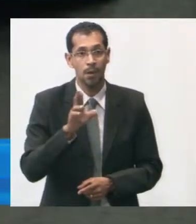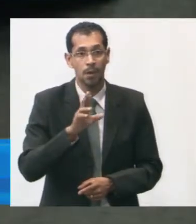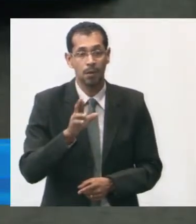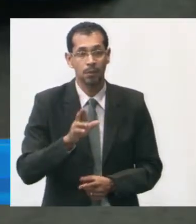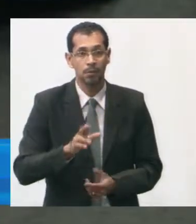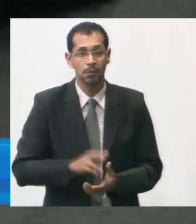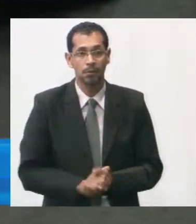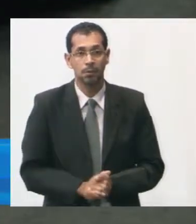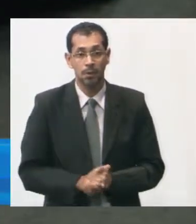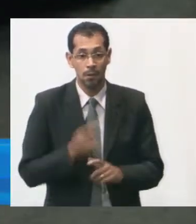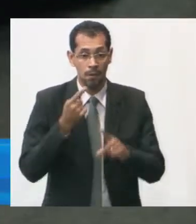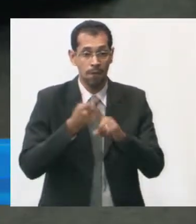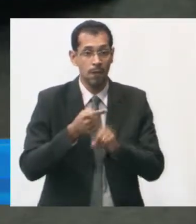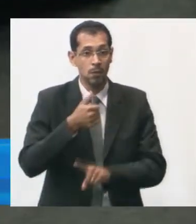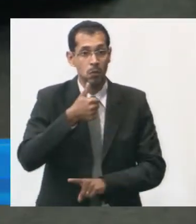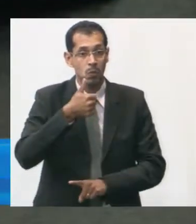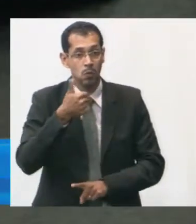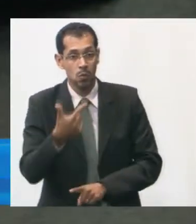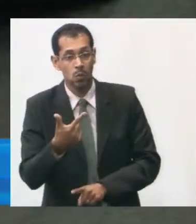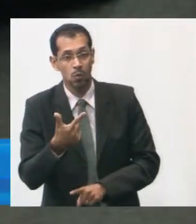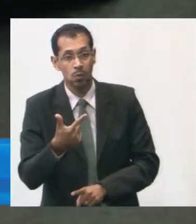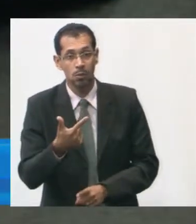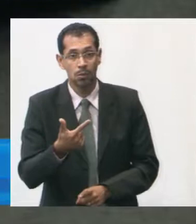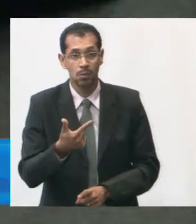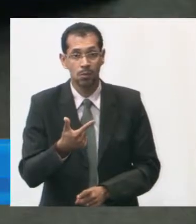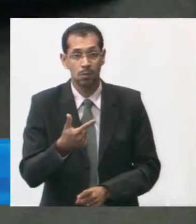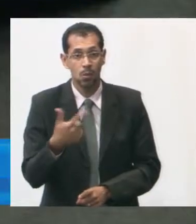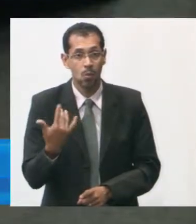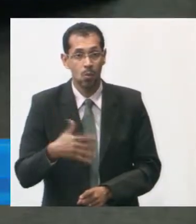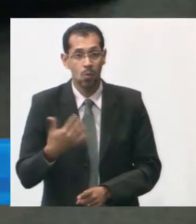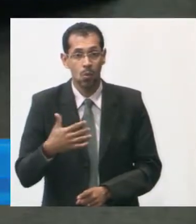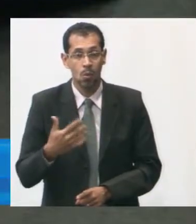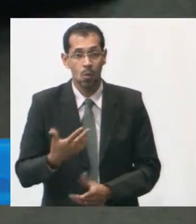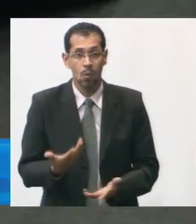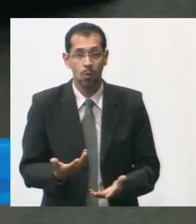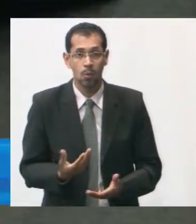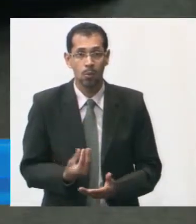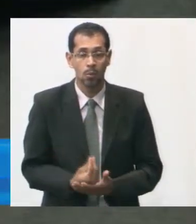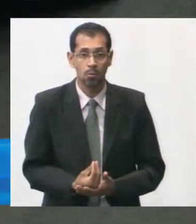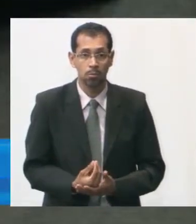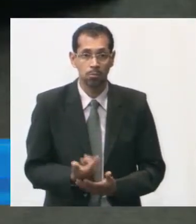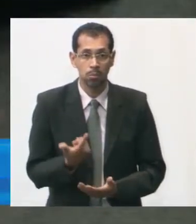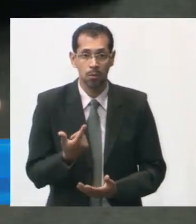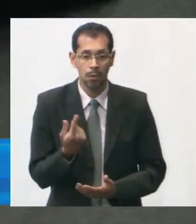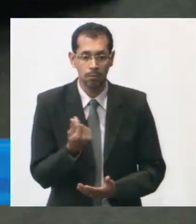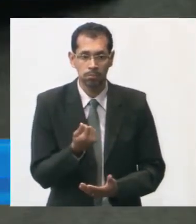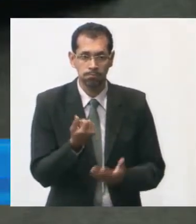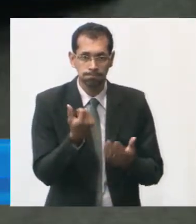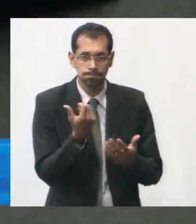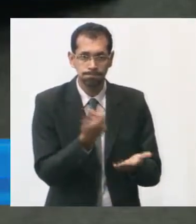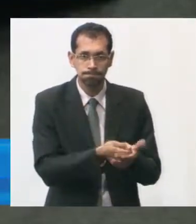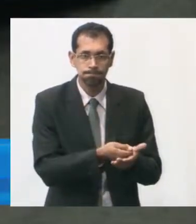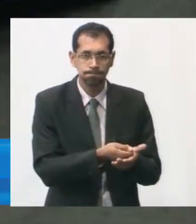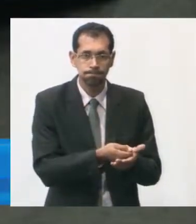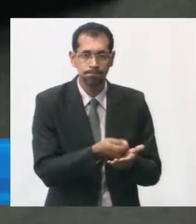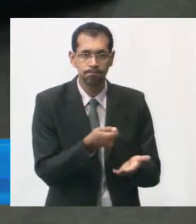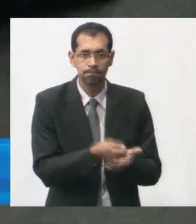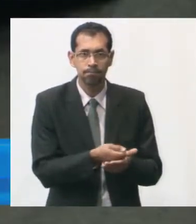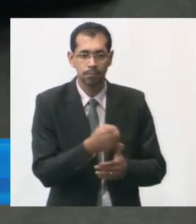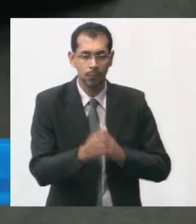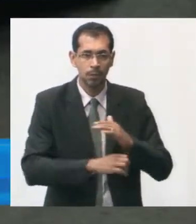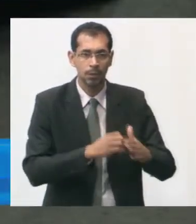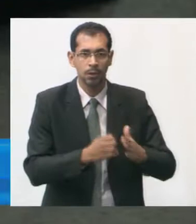840. Como uma empresa recebe menos de 1 milhão de lucro ou de entrada e tem de